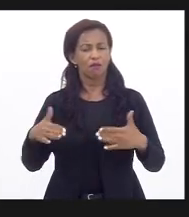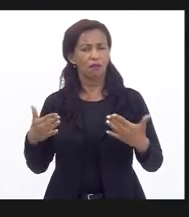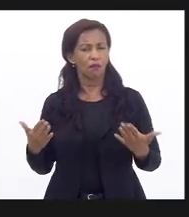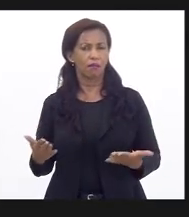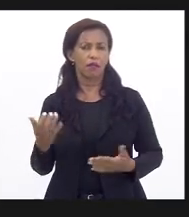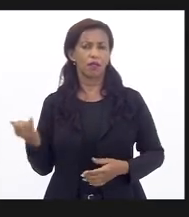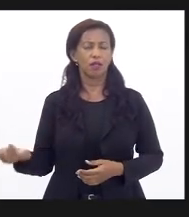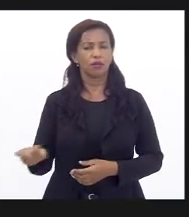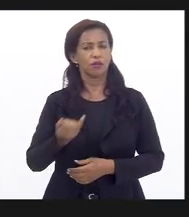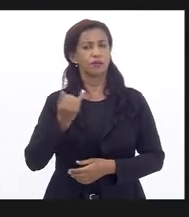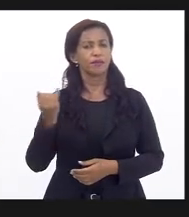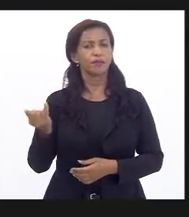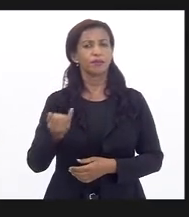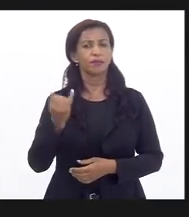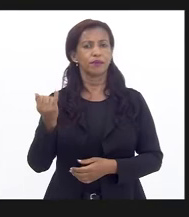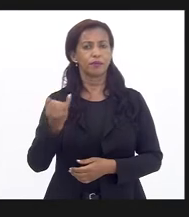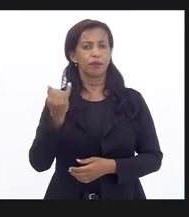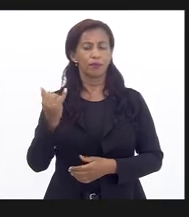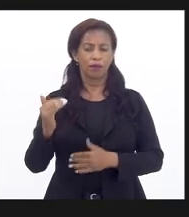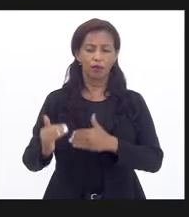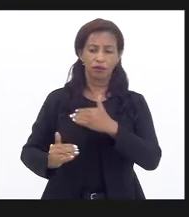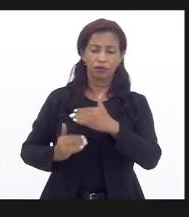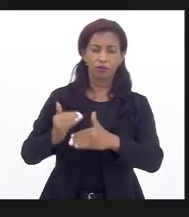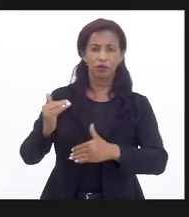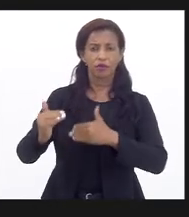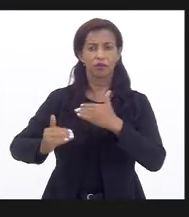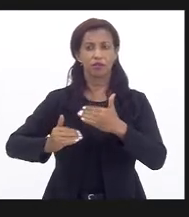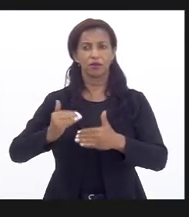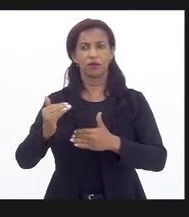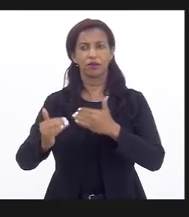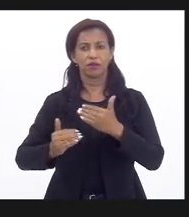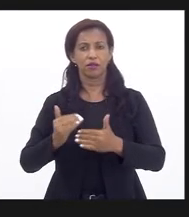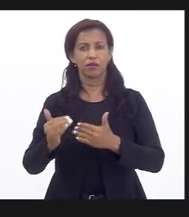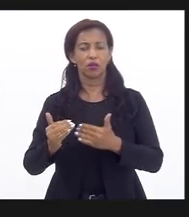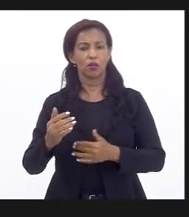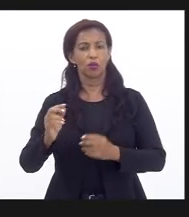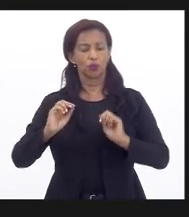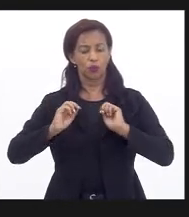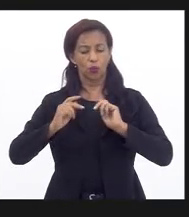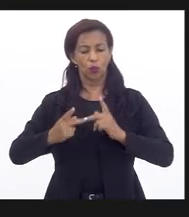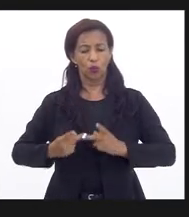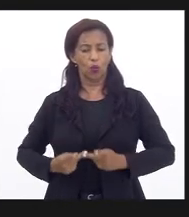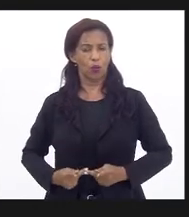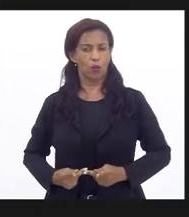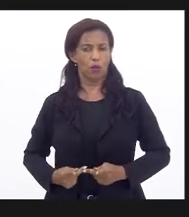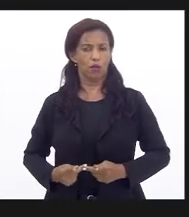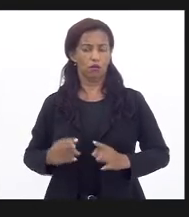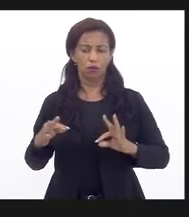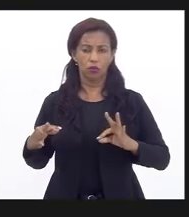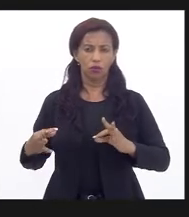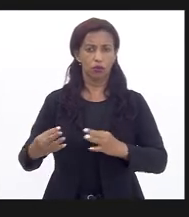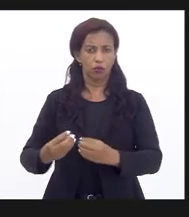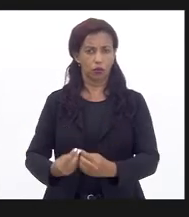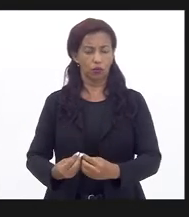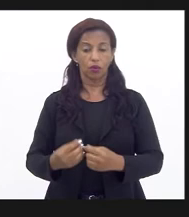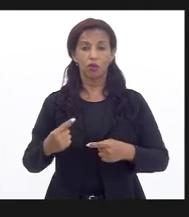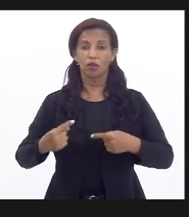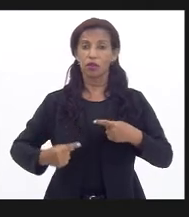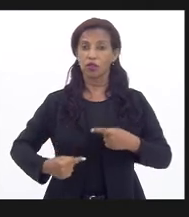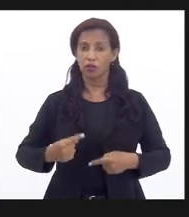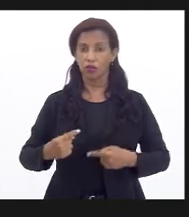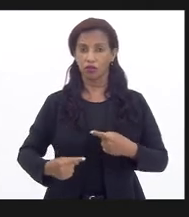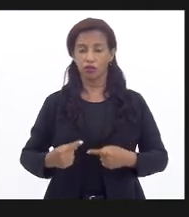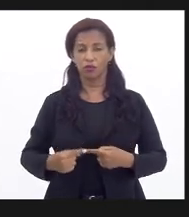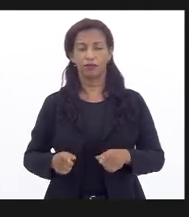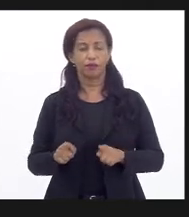sua importância para o desenvolvimento do ser humano na sua plenitude.